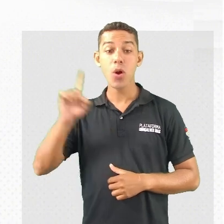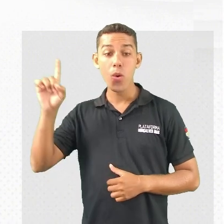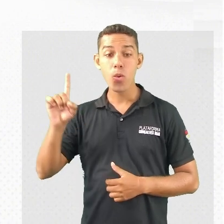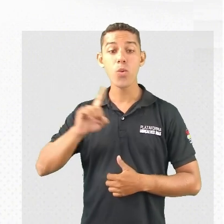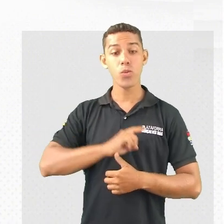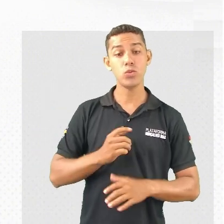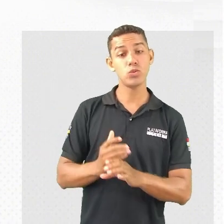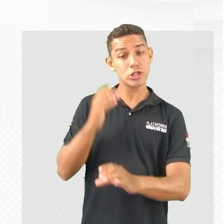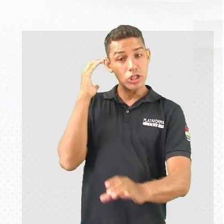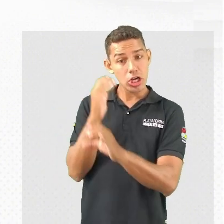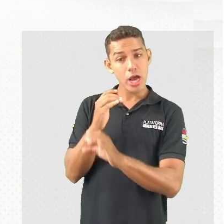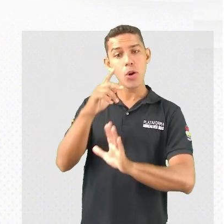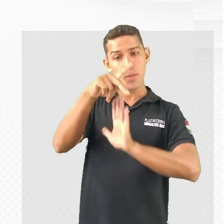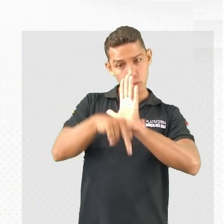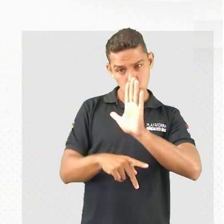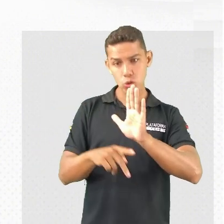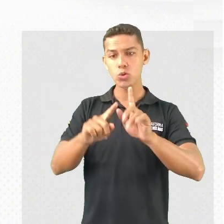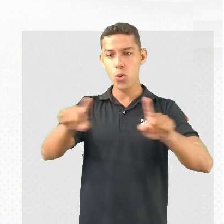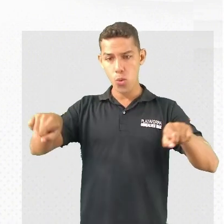quarto